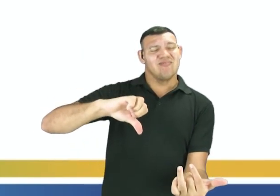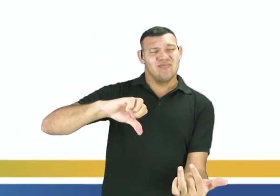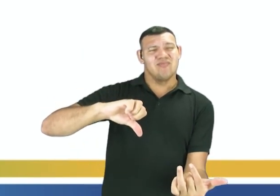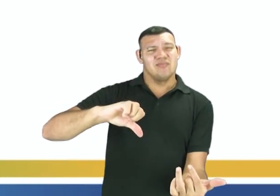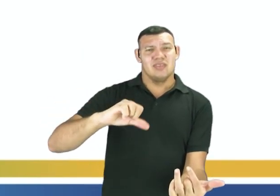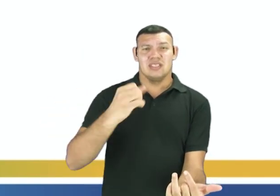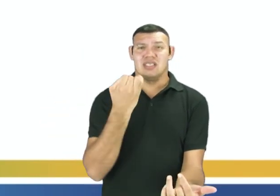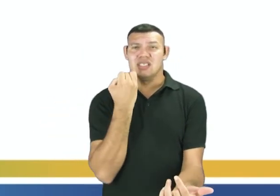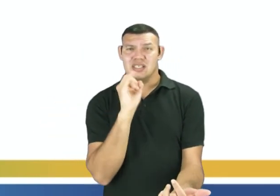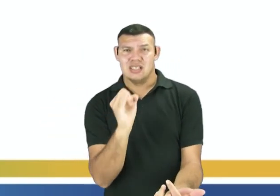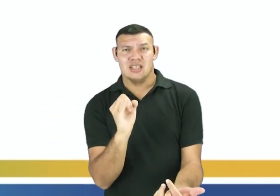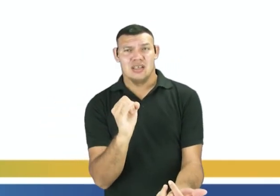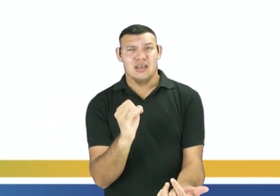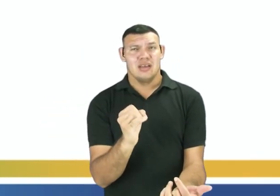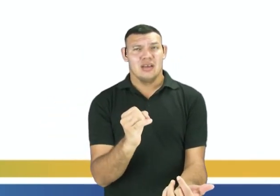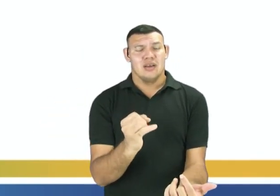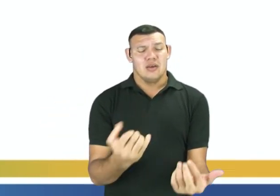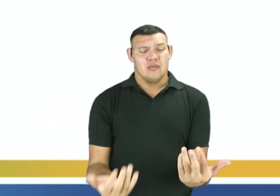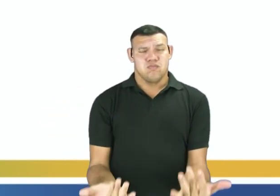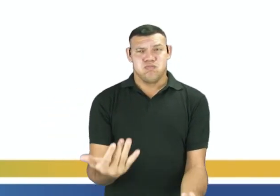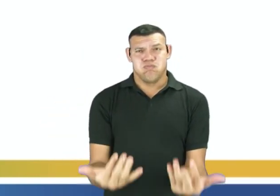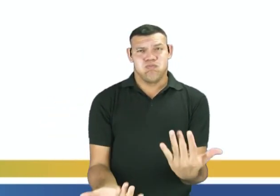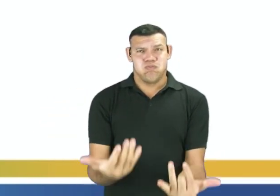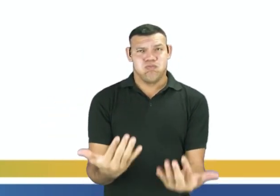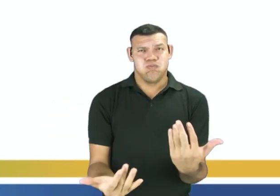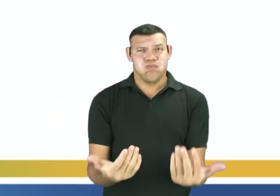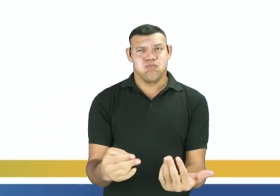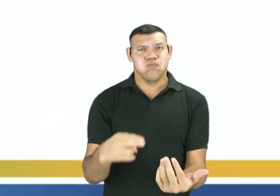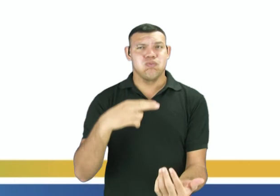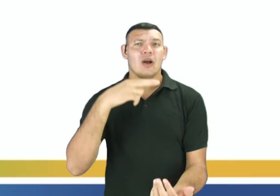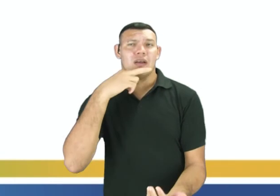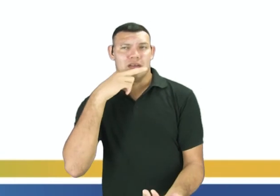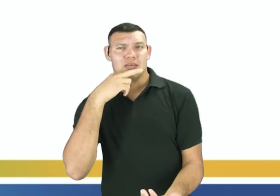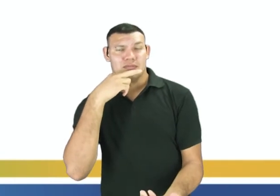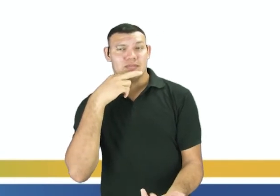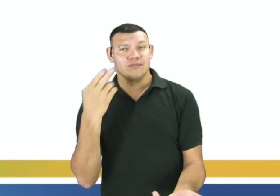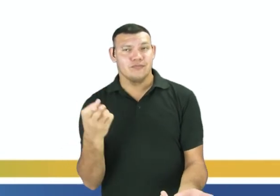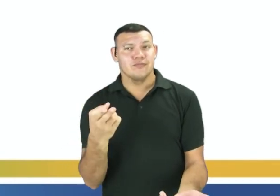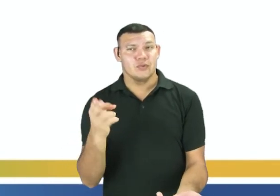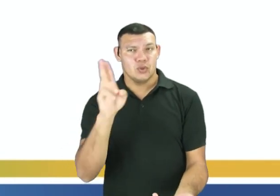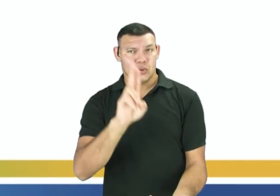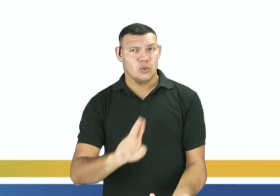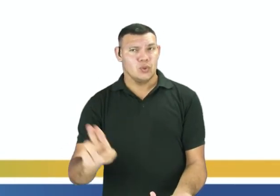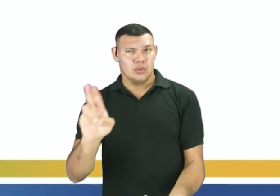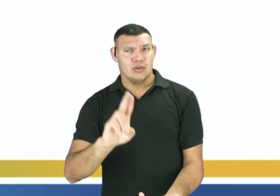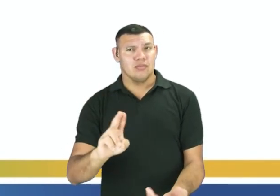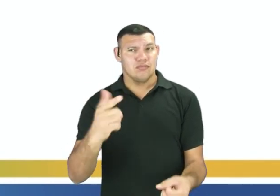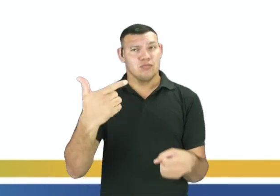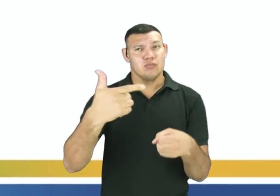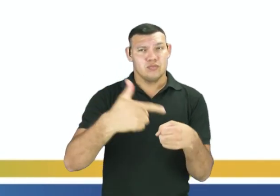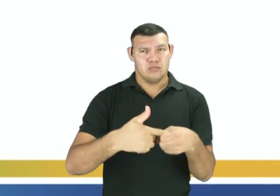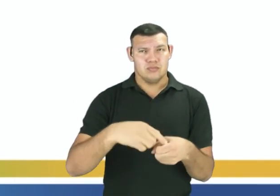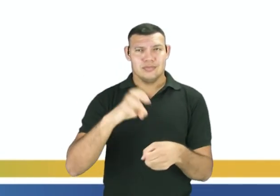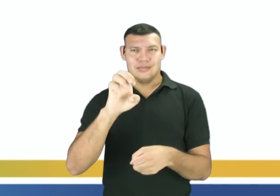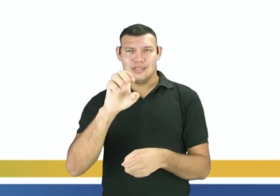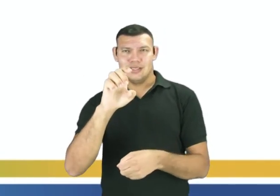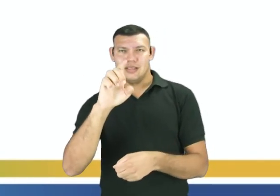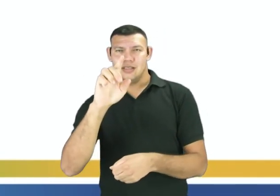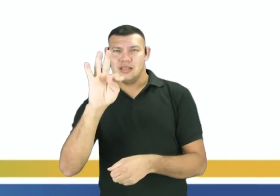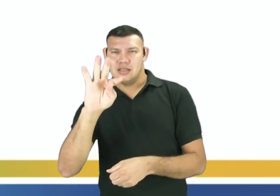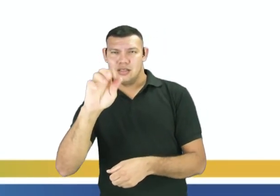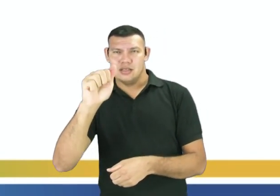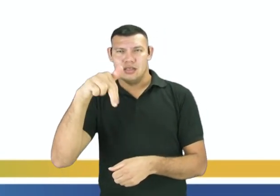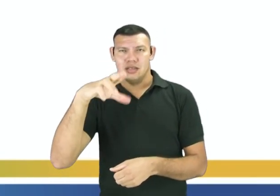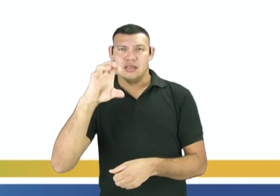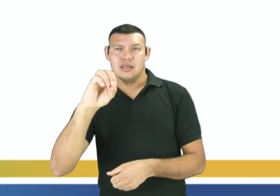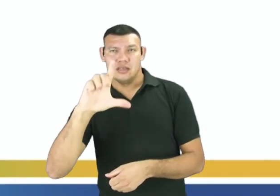uma queimada na palha de cana-de-açúcar, utilizada na produção do etanol. A emissão de poluentes como